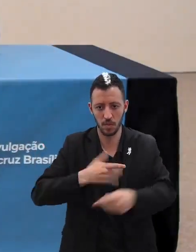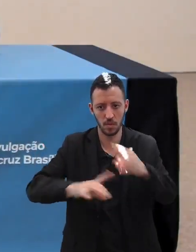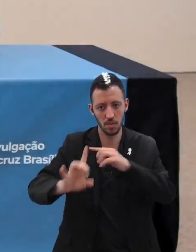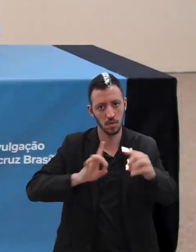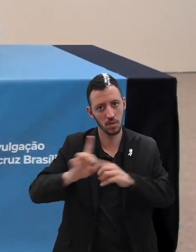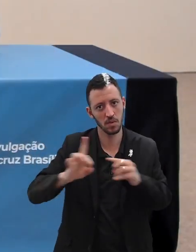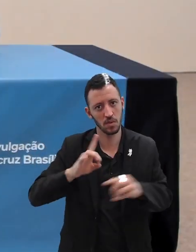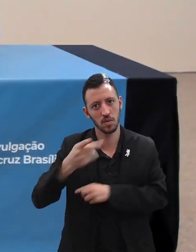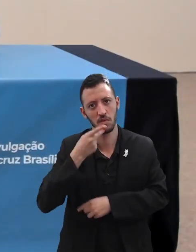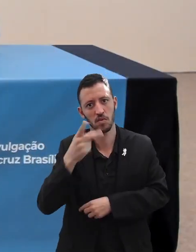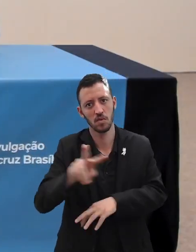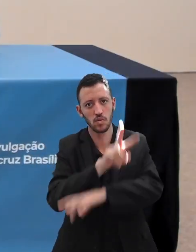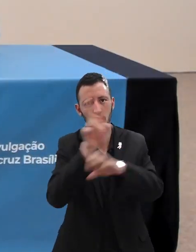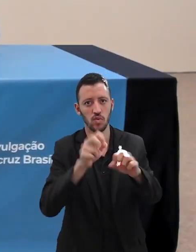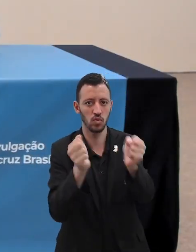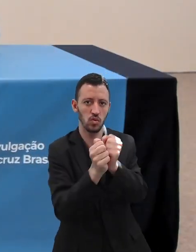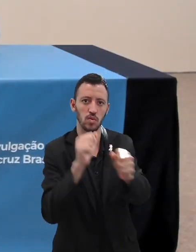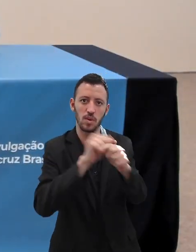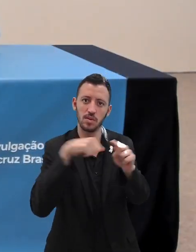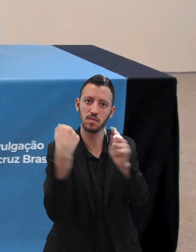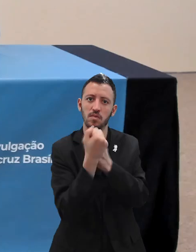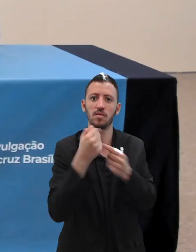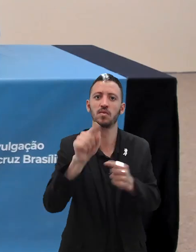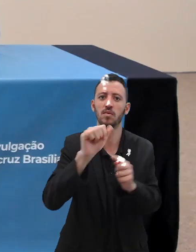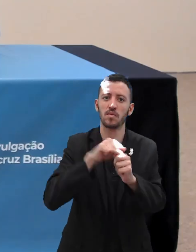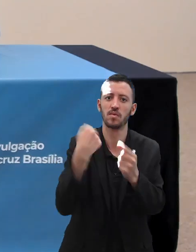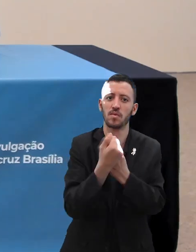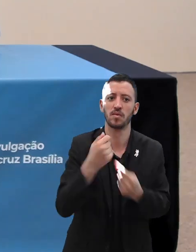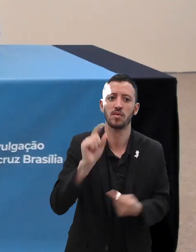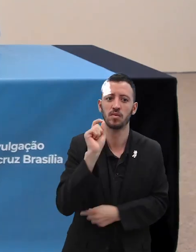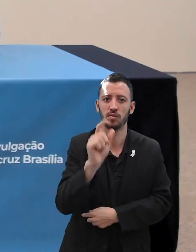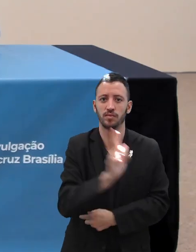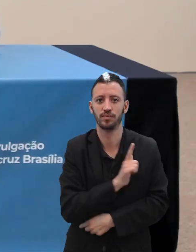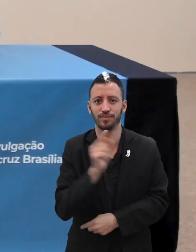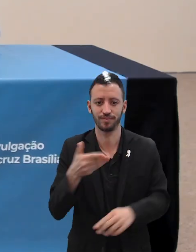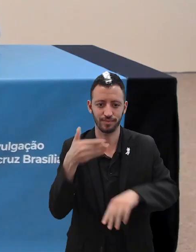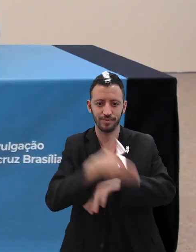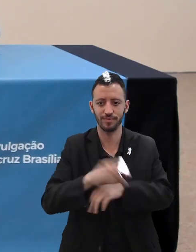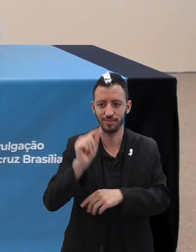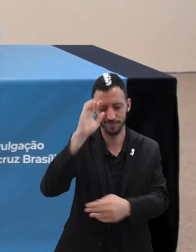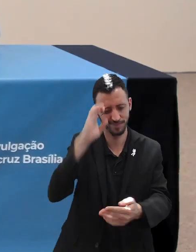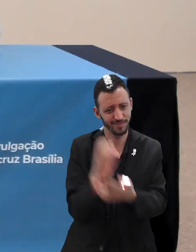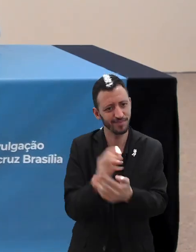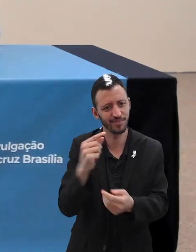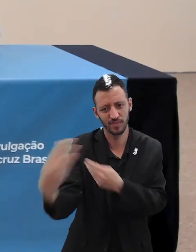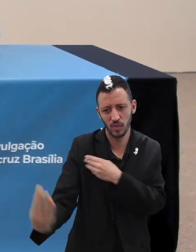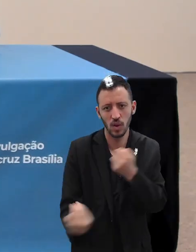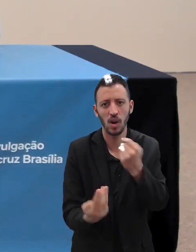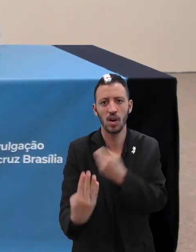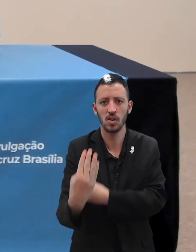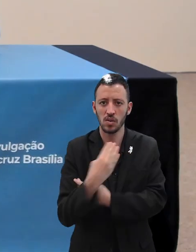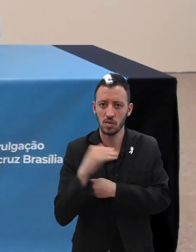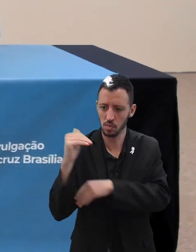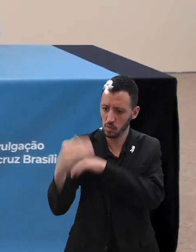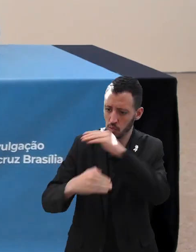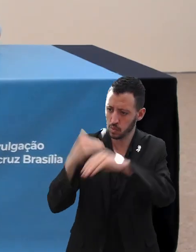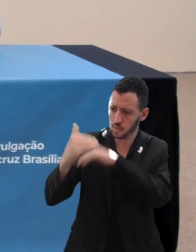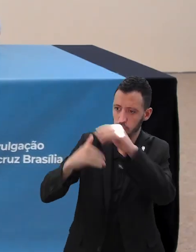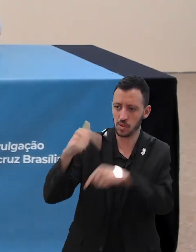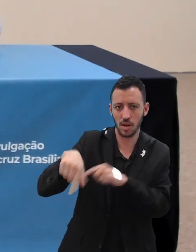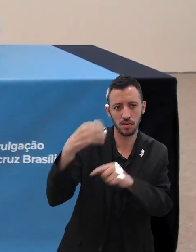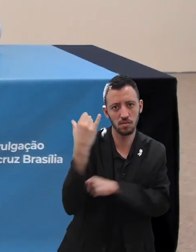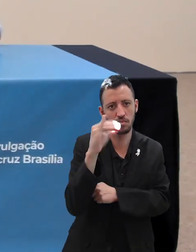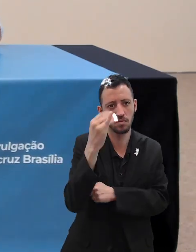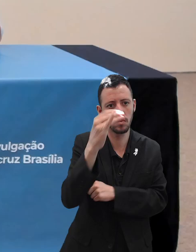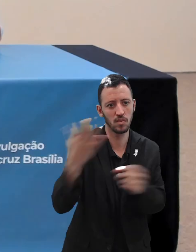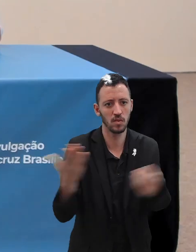se legitima diante da sociedade. E a sociedade é quem, em tese, vai nos ajudar, vai nos defender, vai fomentar o desenvolvimento da ciência. Bom,